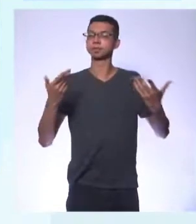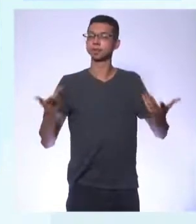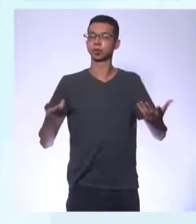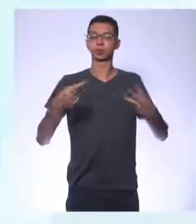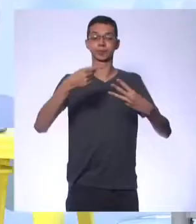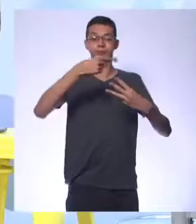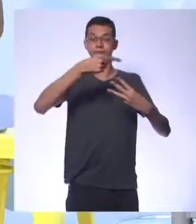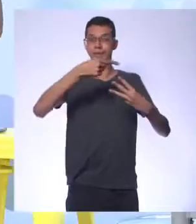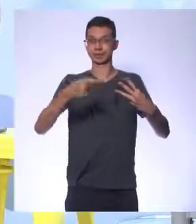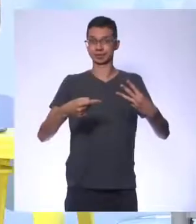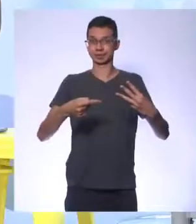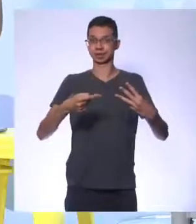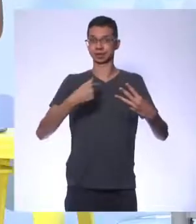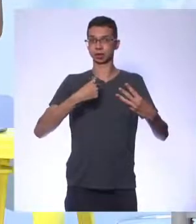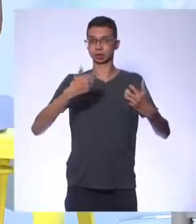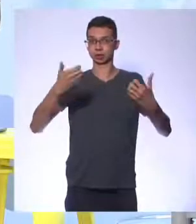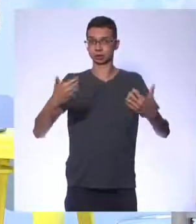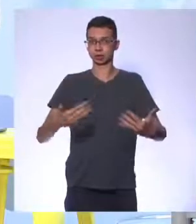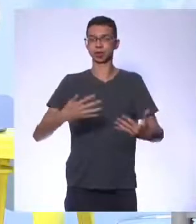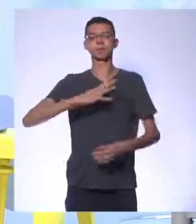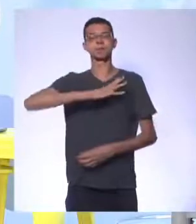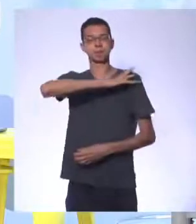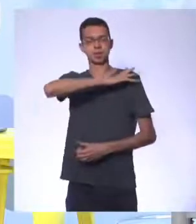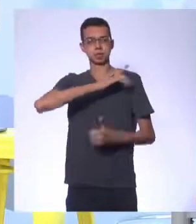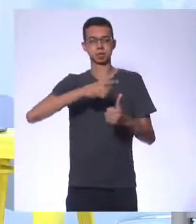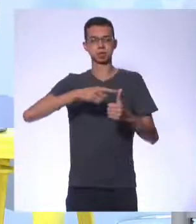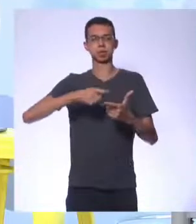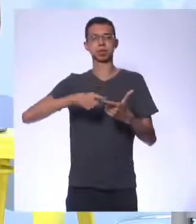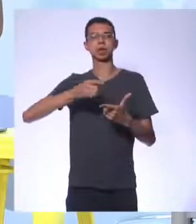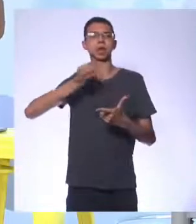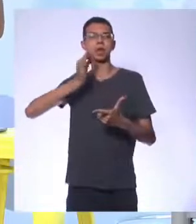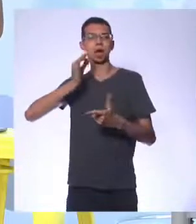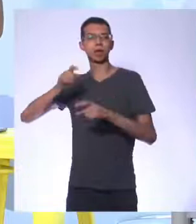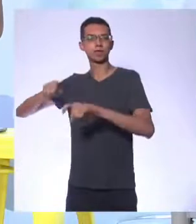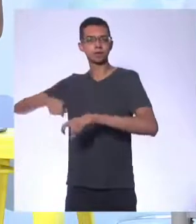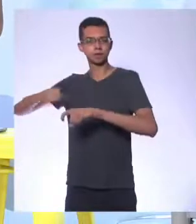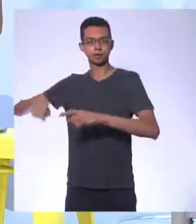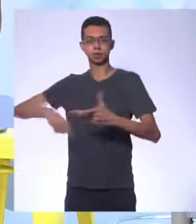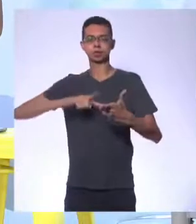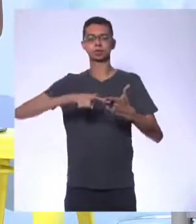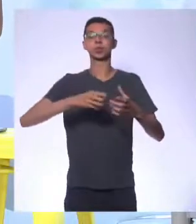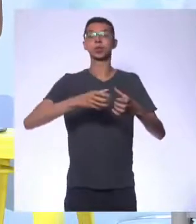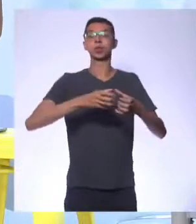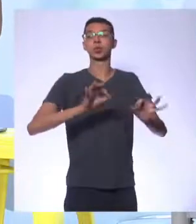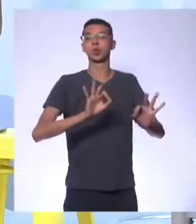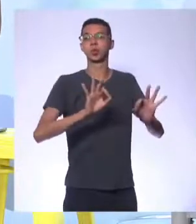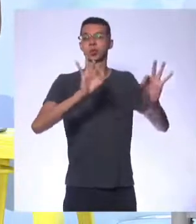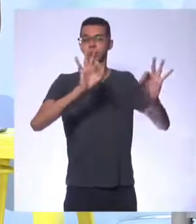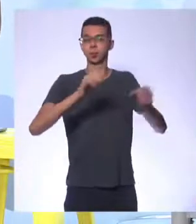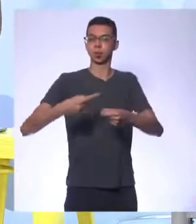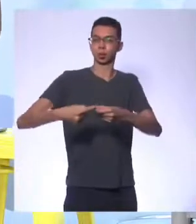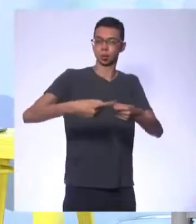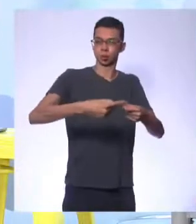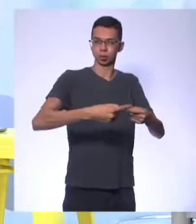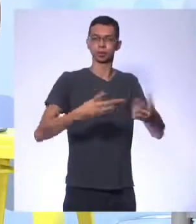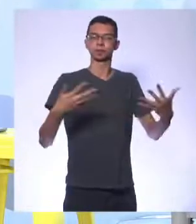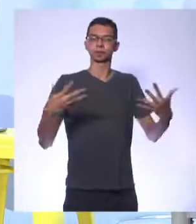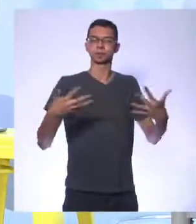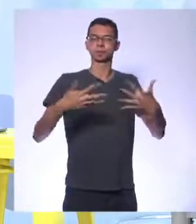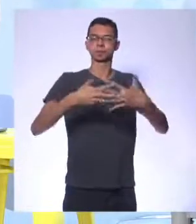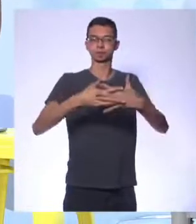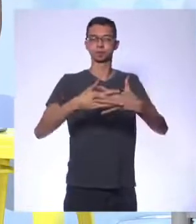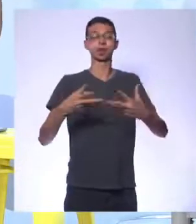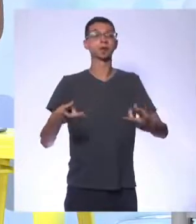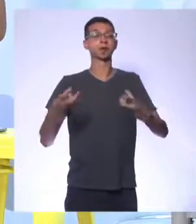três setores da sociedade aí: militares, cafeicultores e elites urbanas. Vamos ver a raiz filosófica disso?